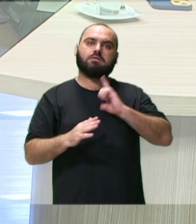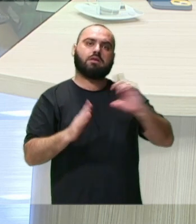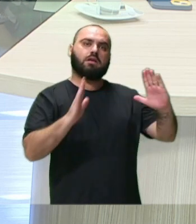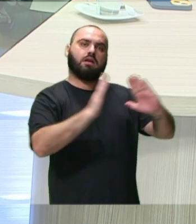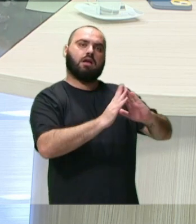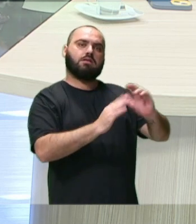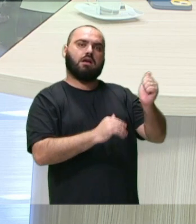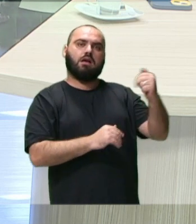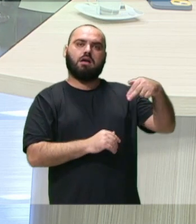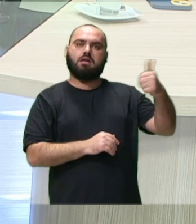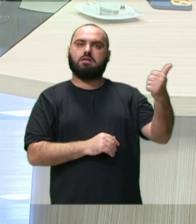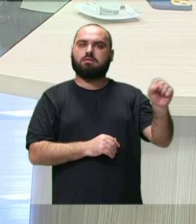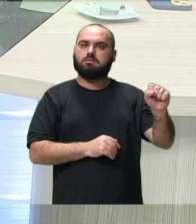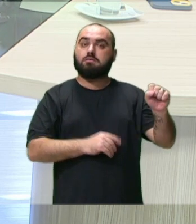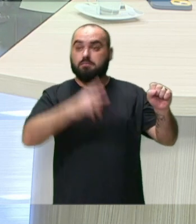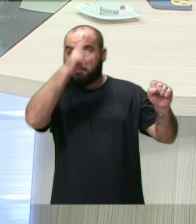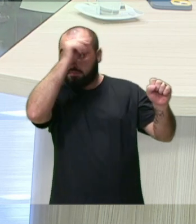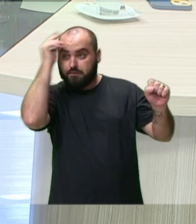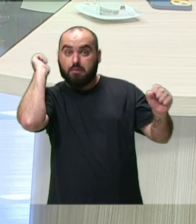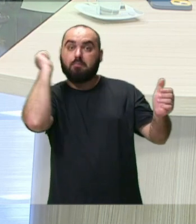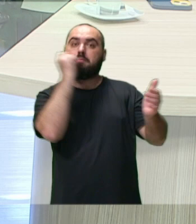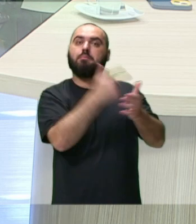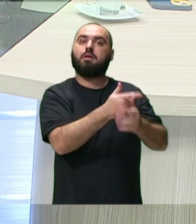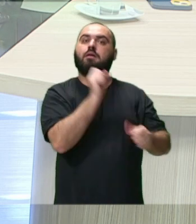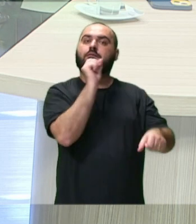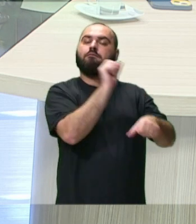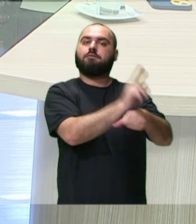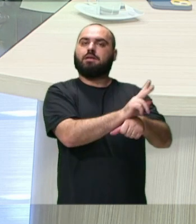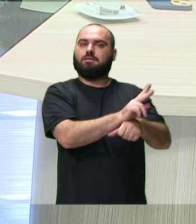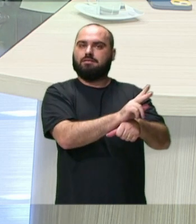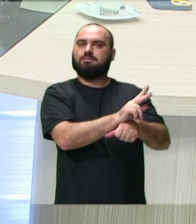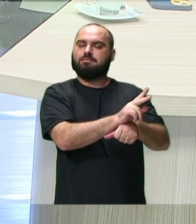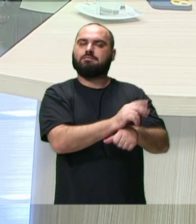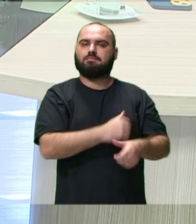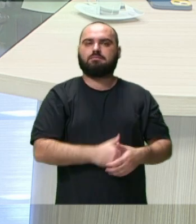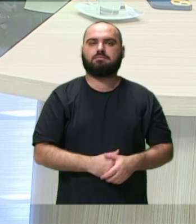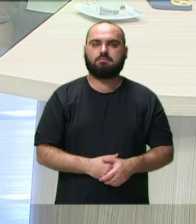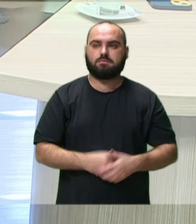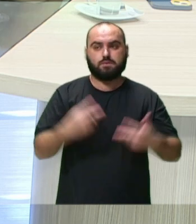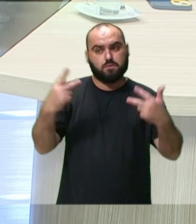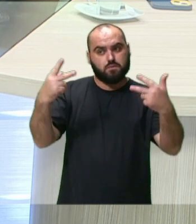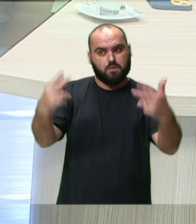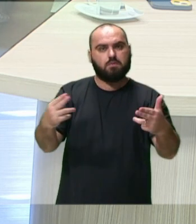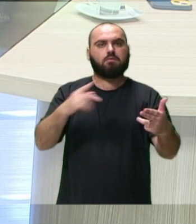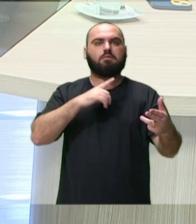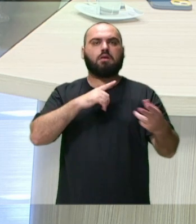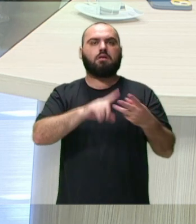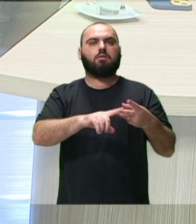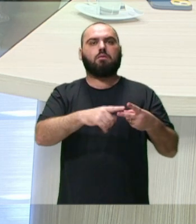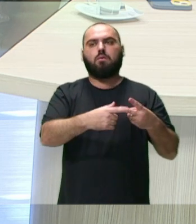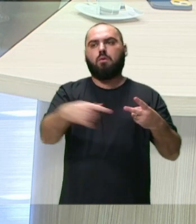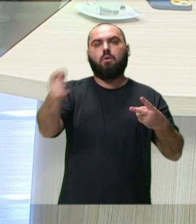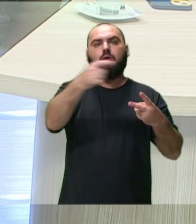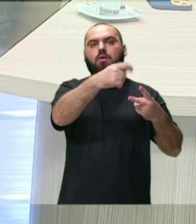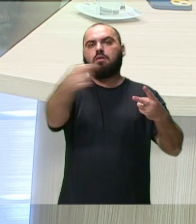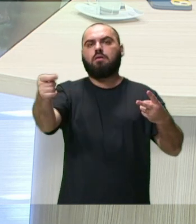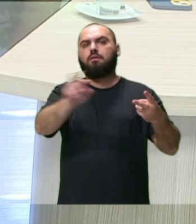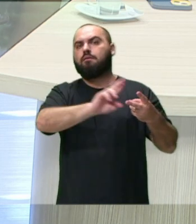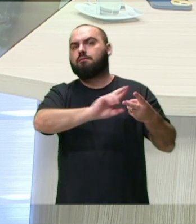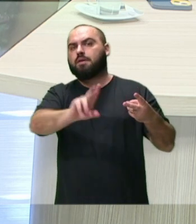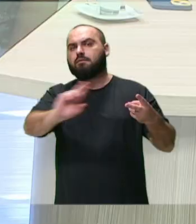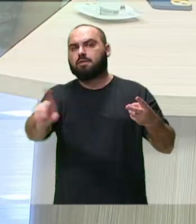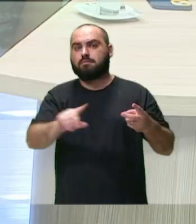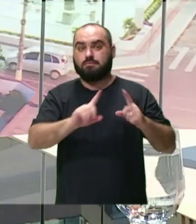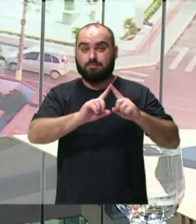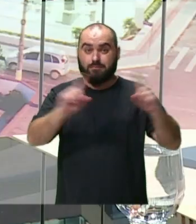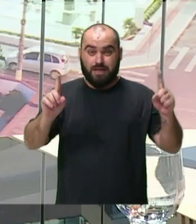A prefeitura paga vagas para algumas mulheres de Itajaí ficarem lá. Assim como essa, existem outras associações, mas